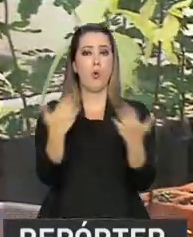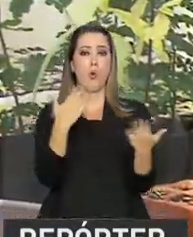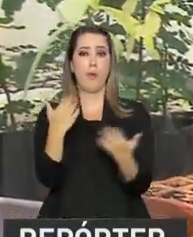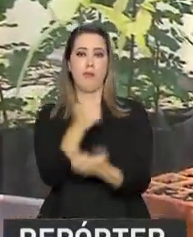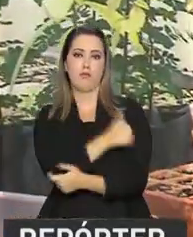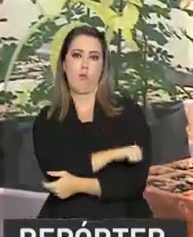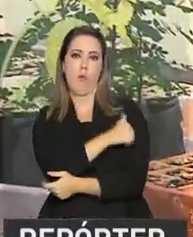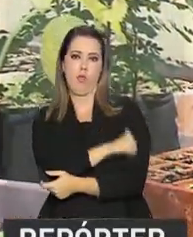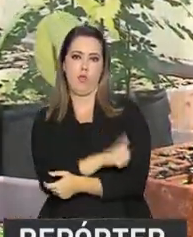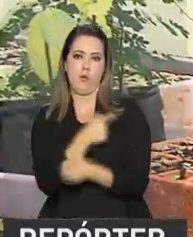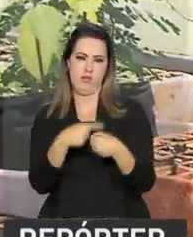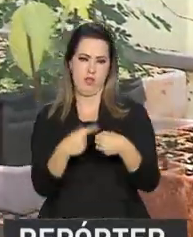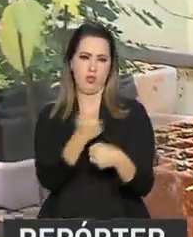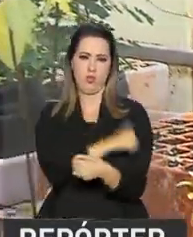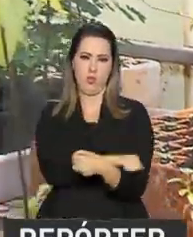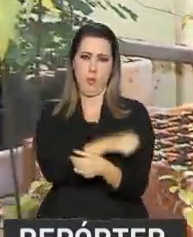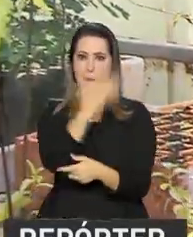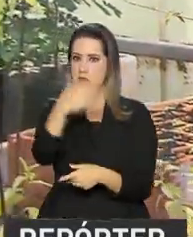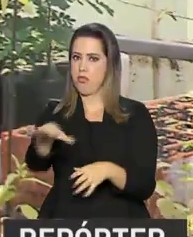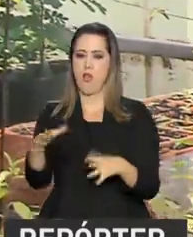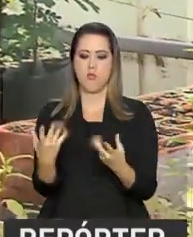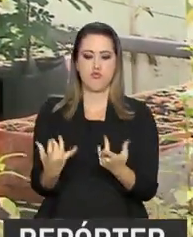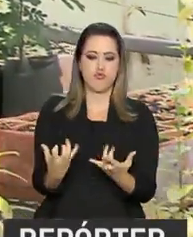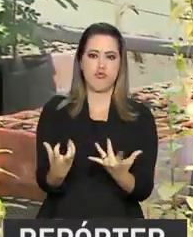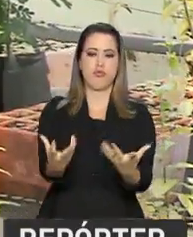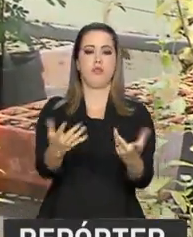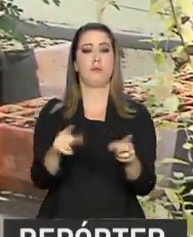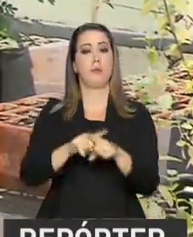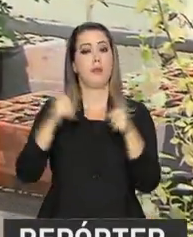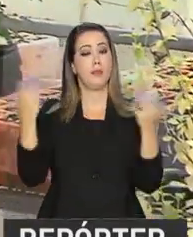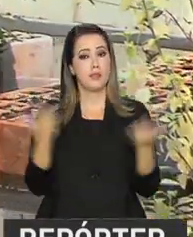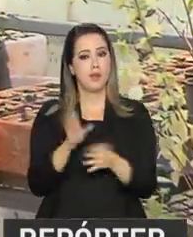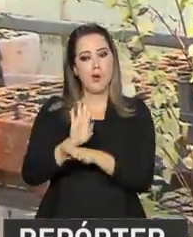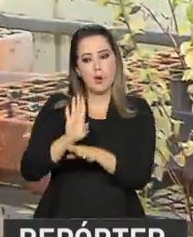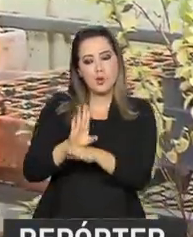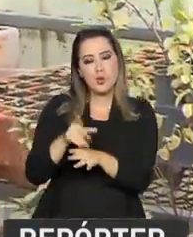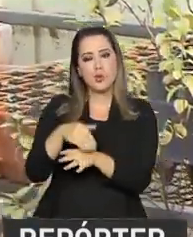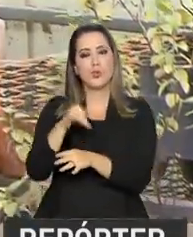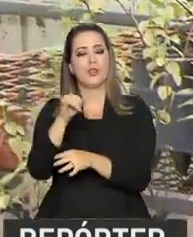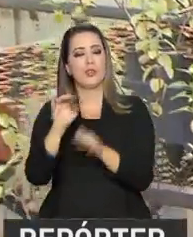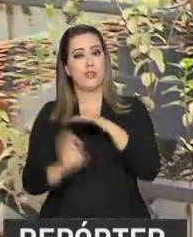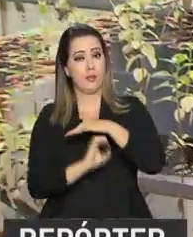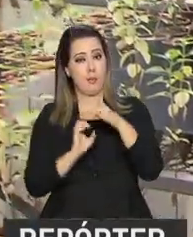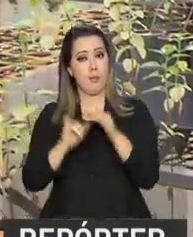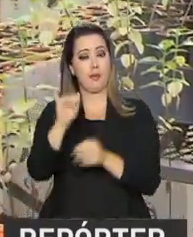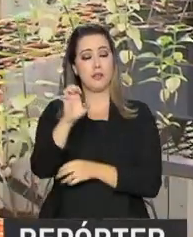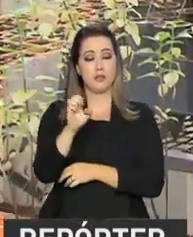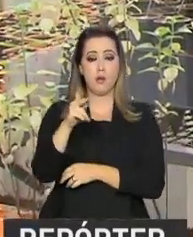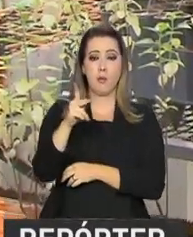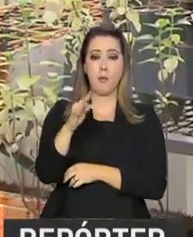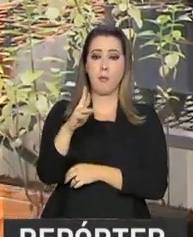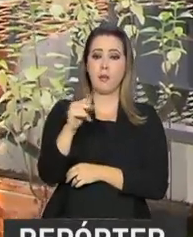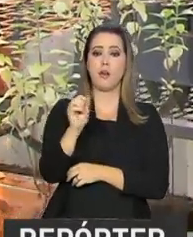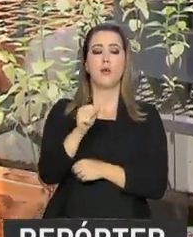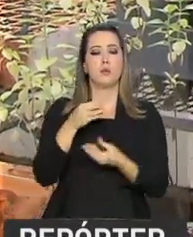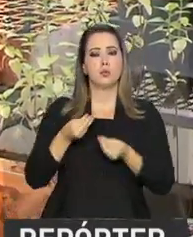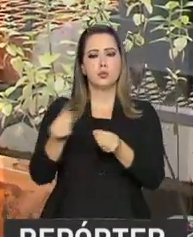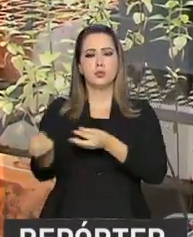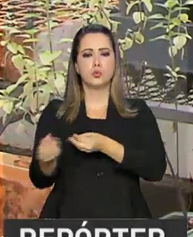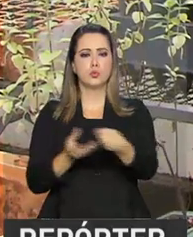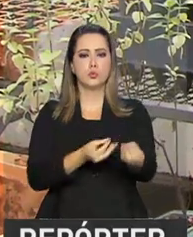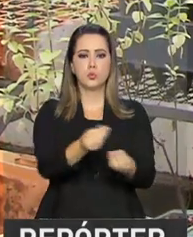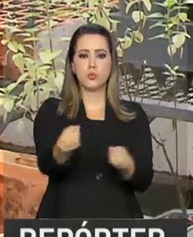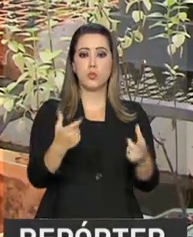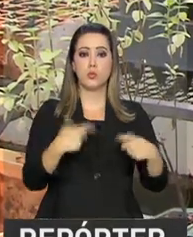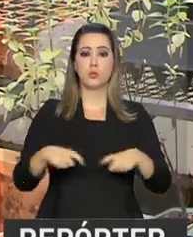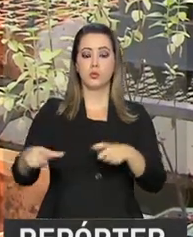janeiro mas com a ajuda da embrapa a biodiversidade do parque começa a se recuperar mudas e sementes de espécies nativas